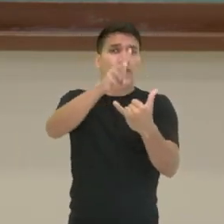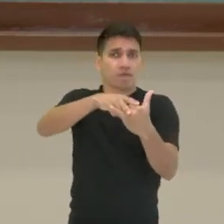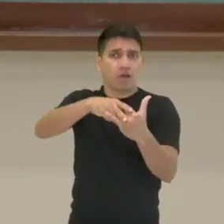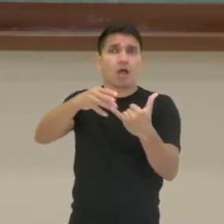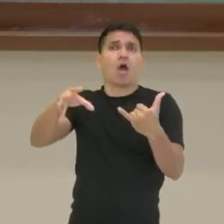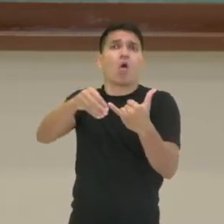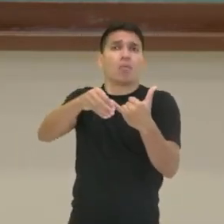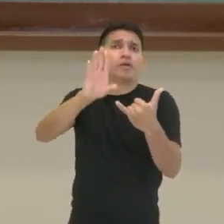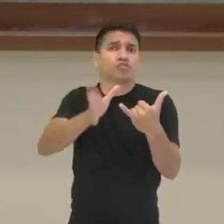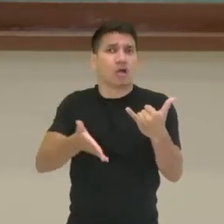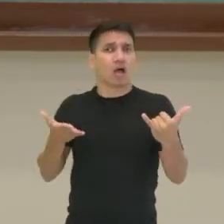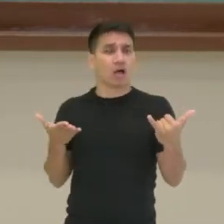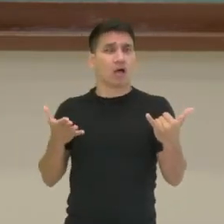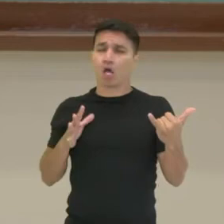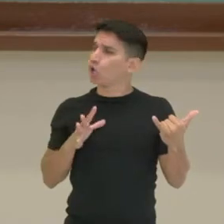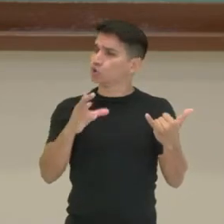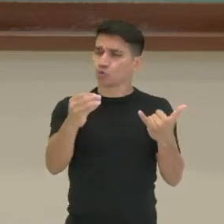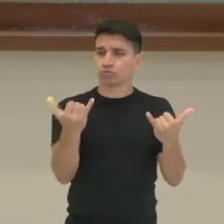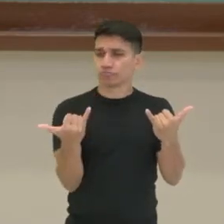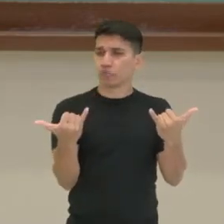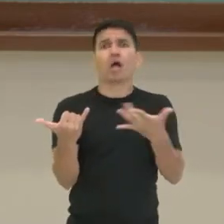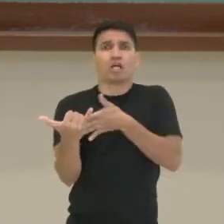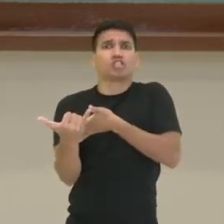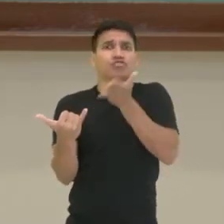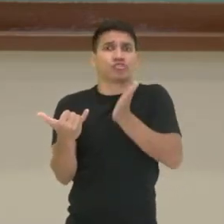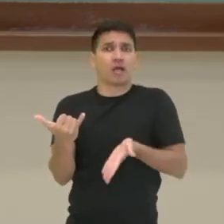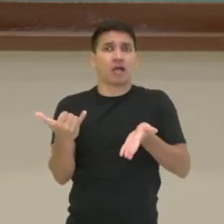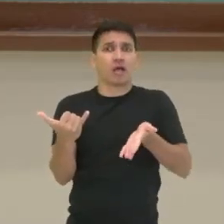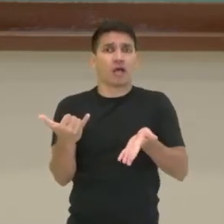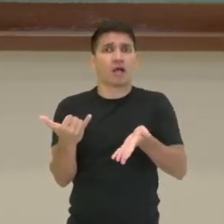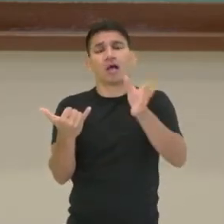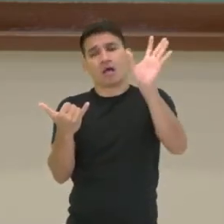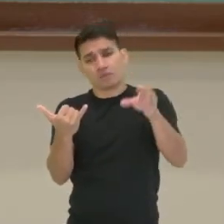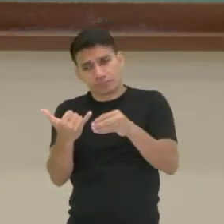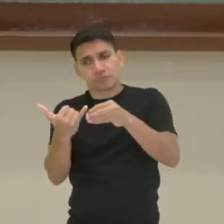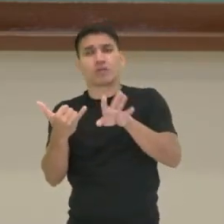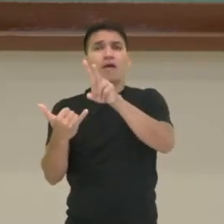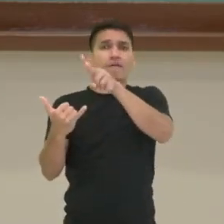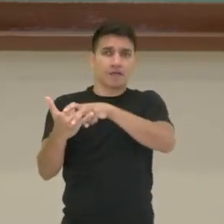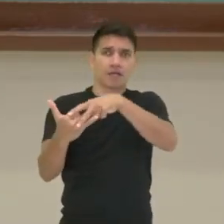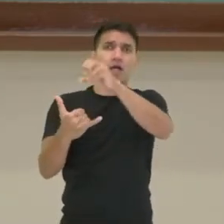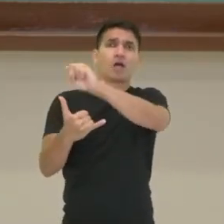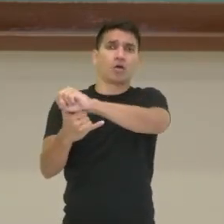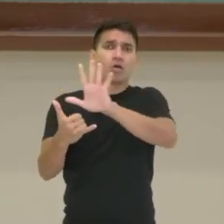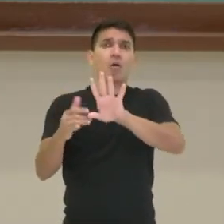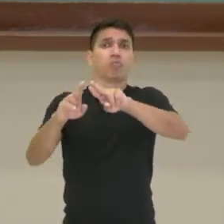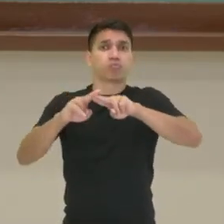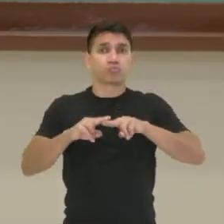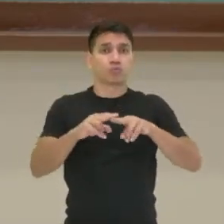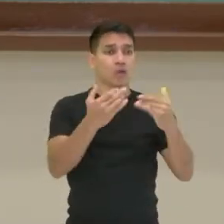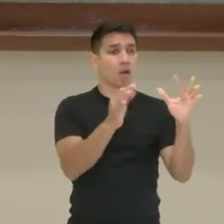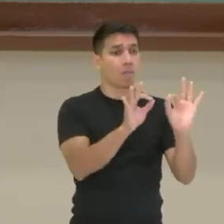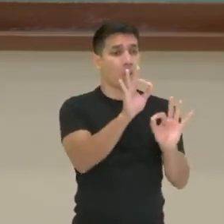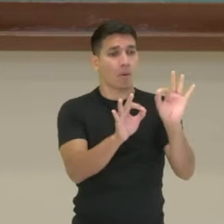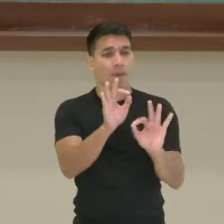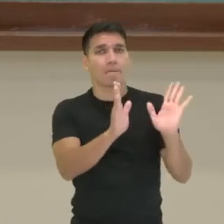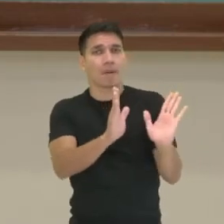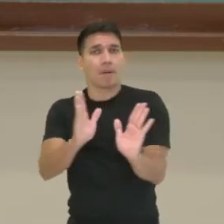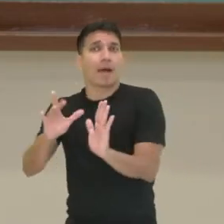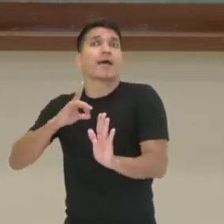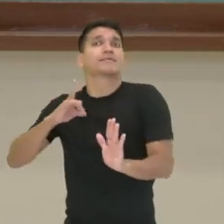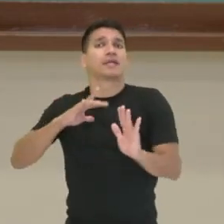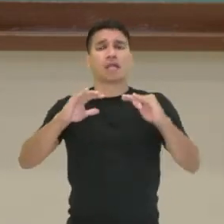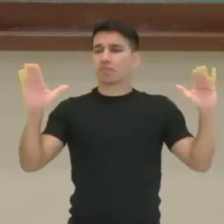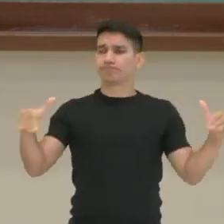e complemento em todas as orações que são coordenadas entre si. Até o nome já fala, ó, coordenadas, há uma